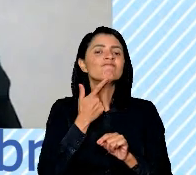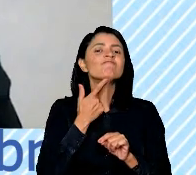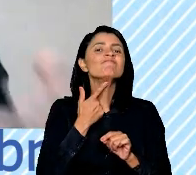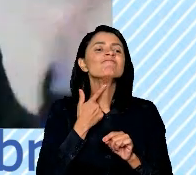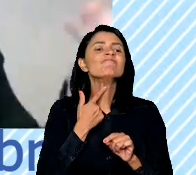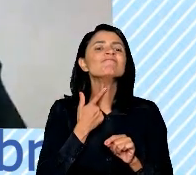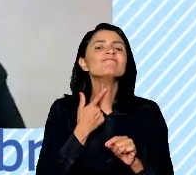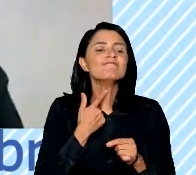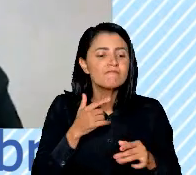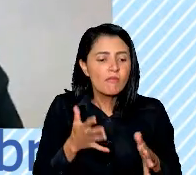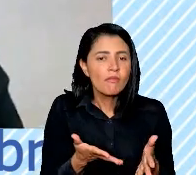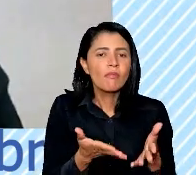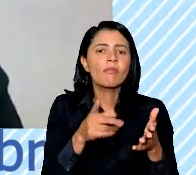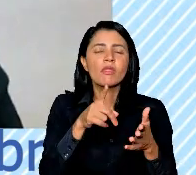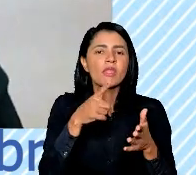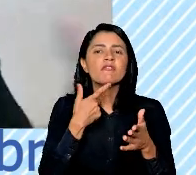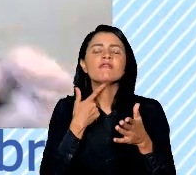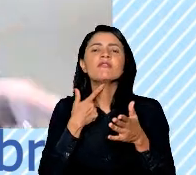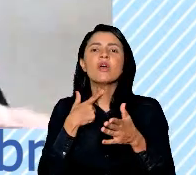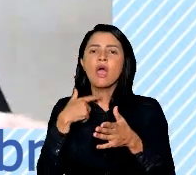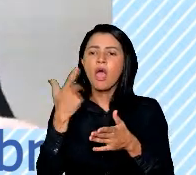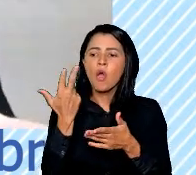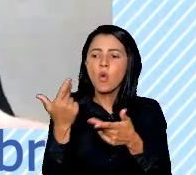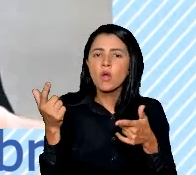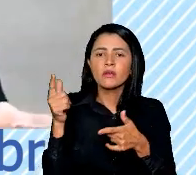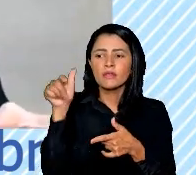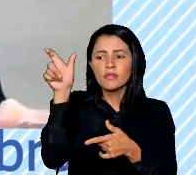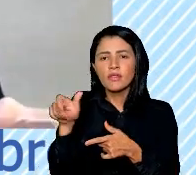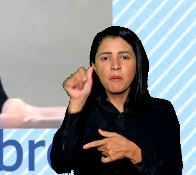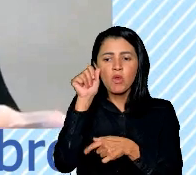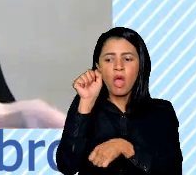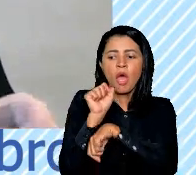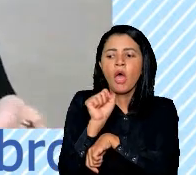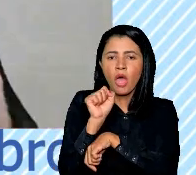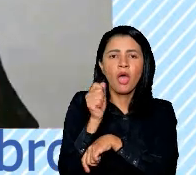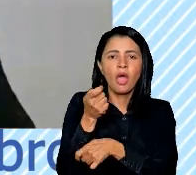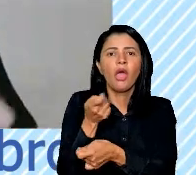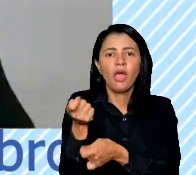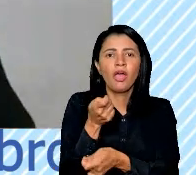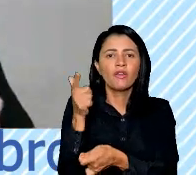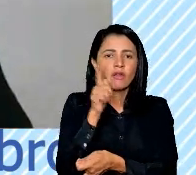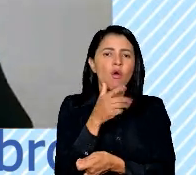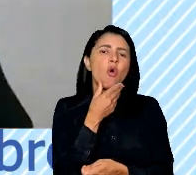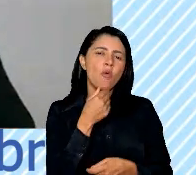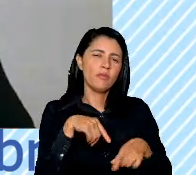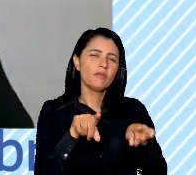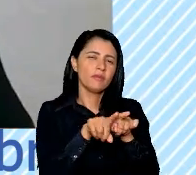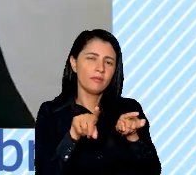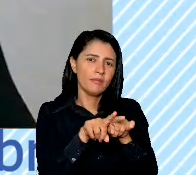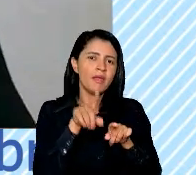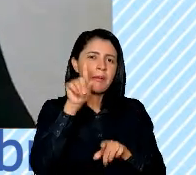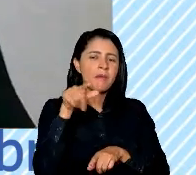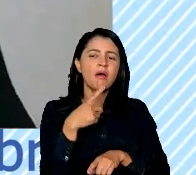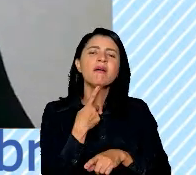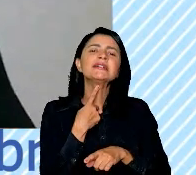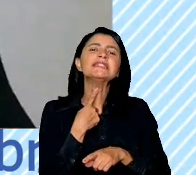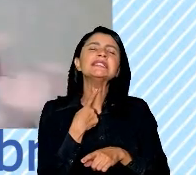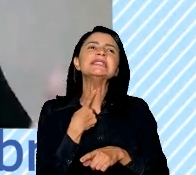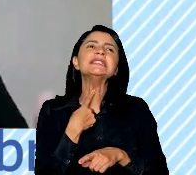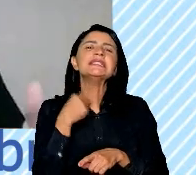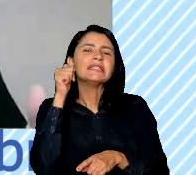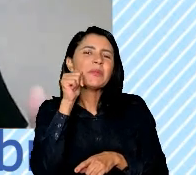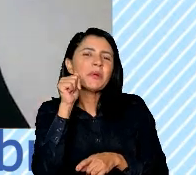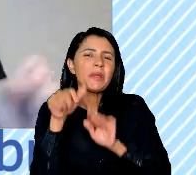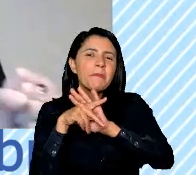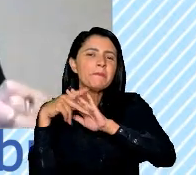tido como algo irrefreável nas mulheres. Os homens também têm desejo, óbvio, mas o desejo sempre foi algo muito